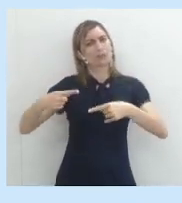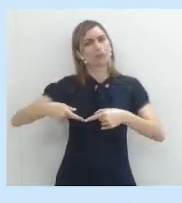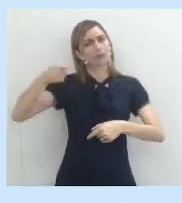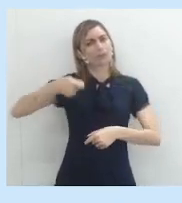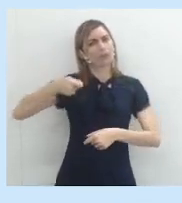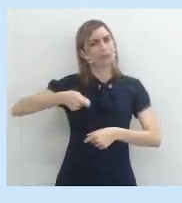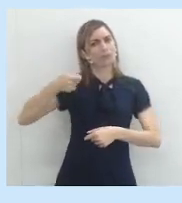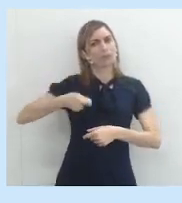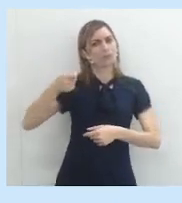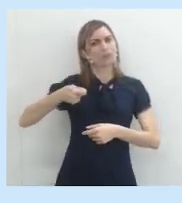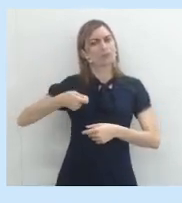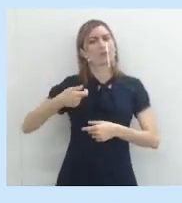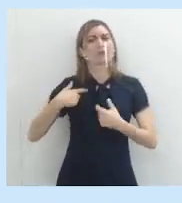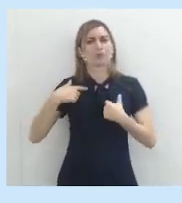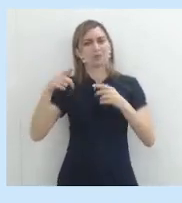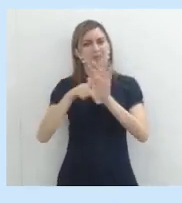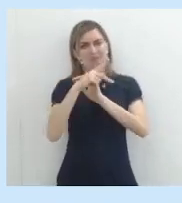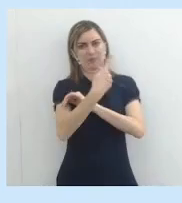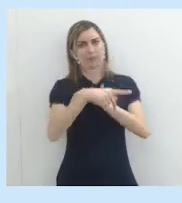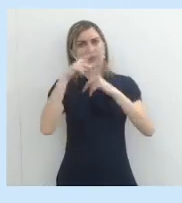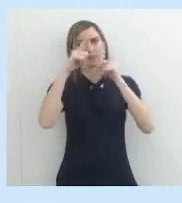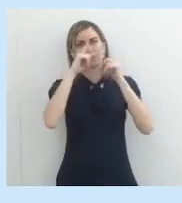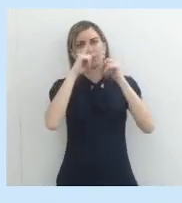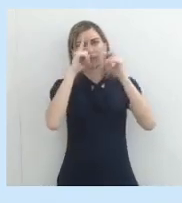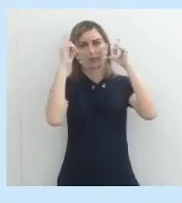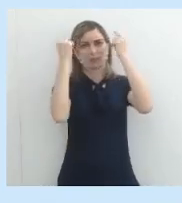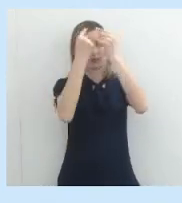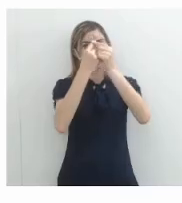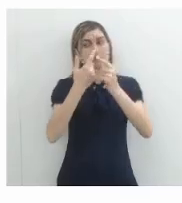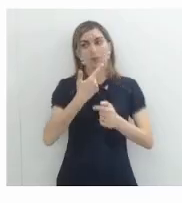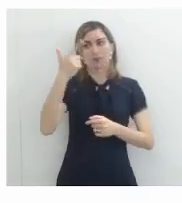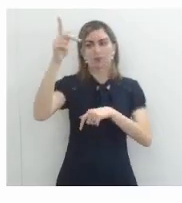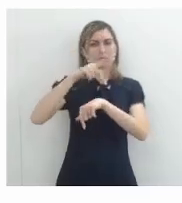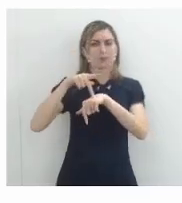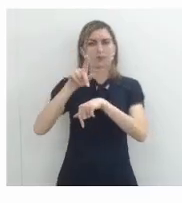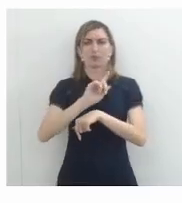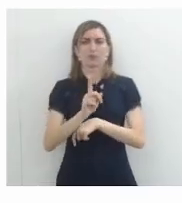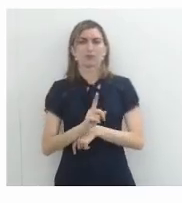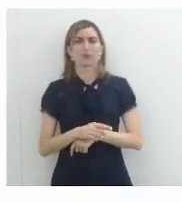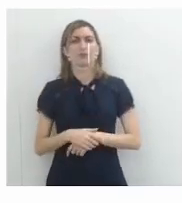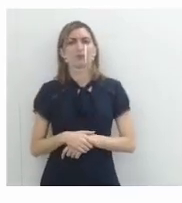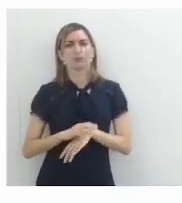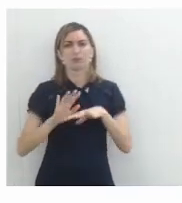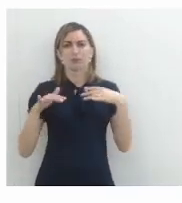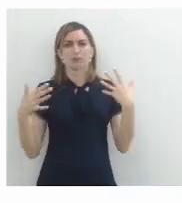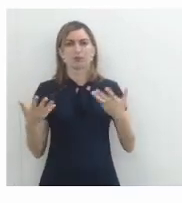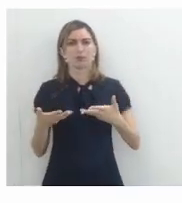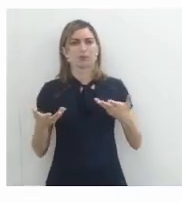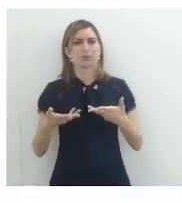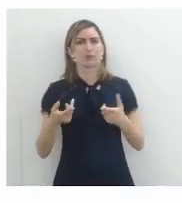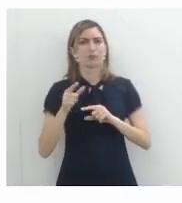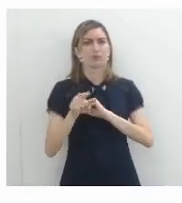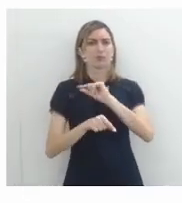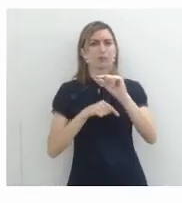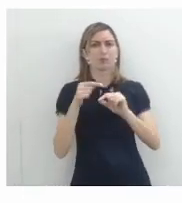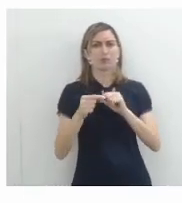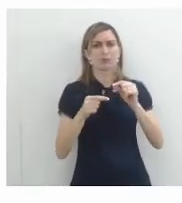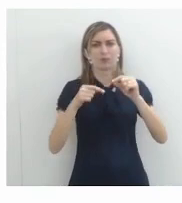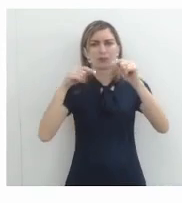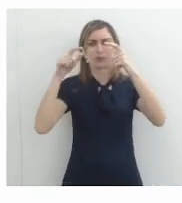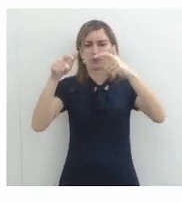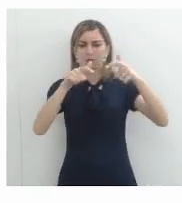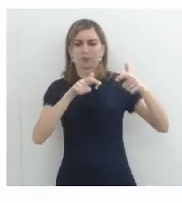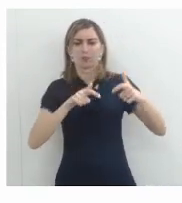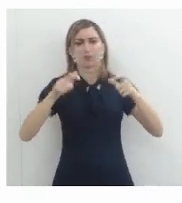achados ficassem lá na Grécia e não em outros países. Agora, o que são galerias